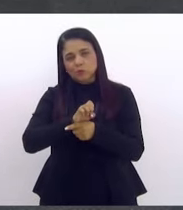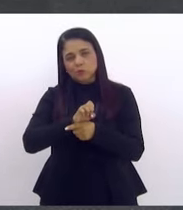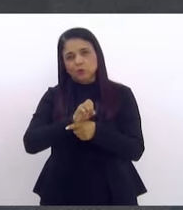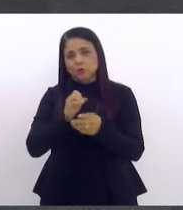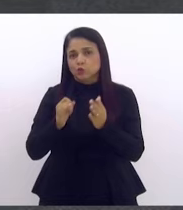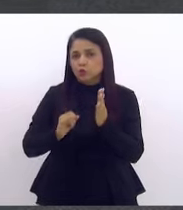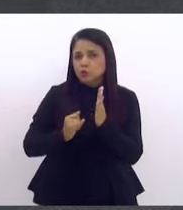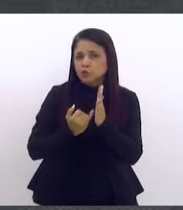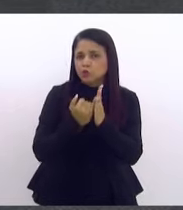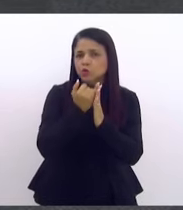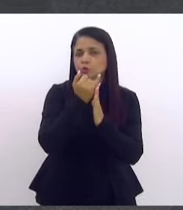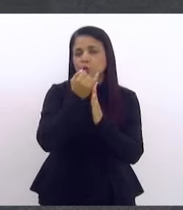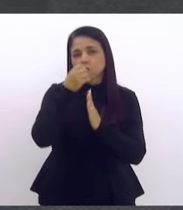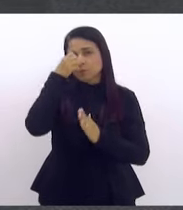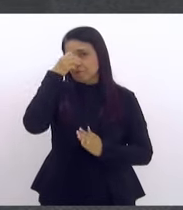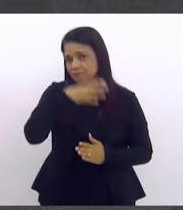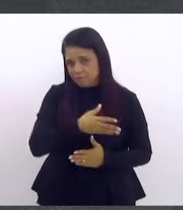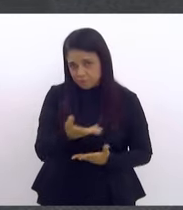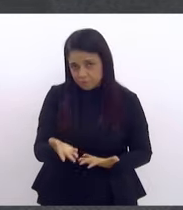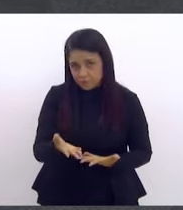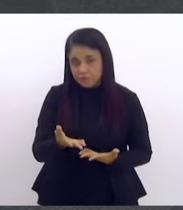juros exorbitantes.